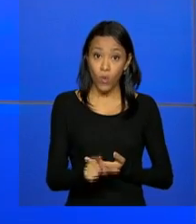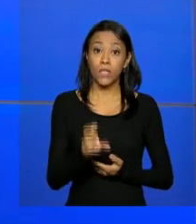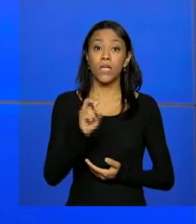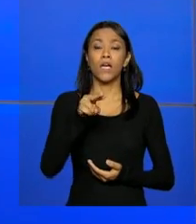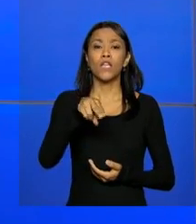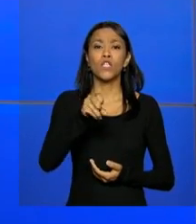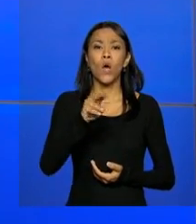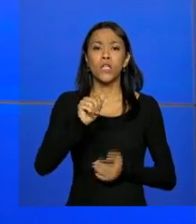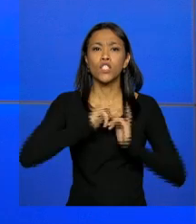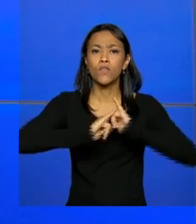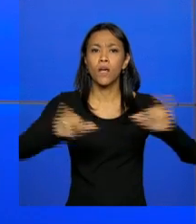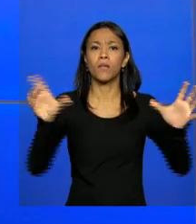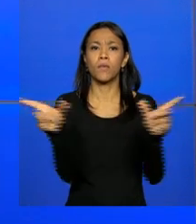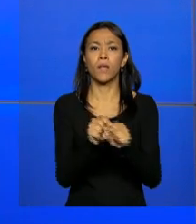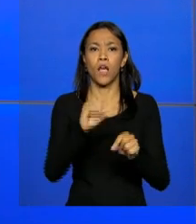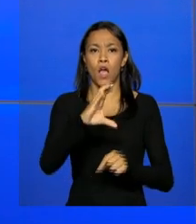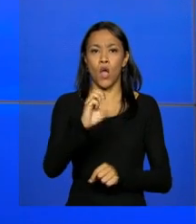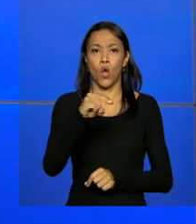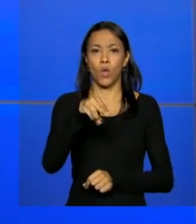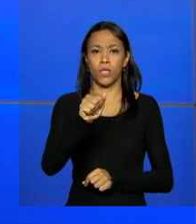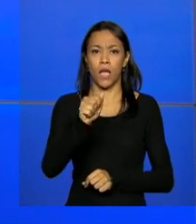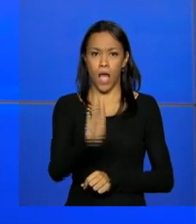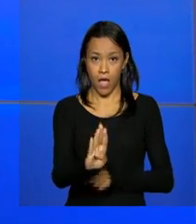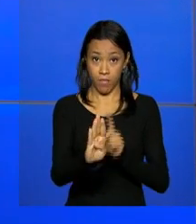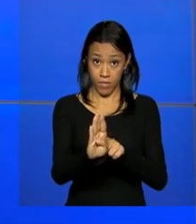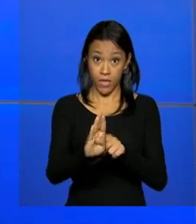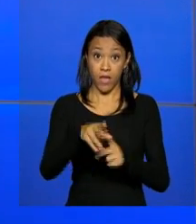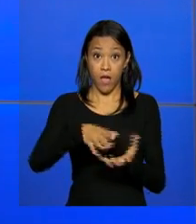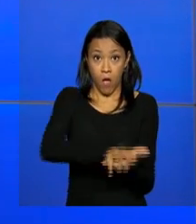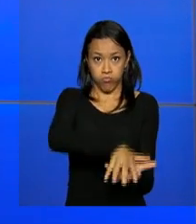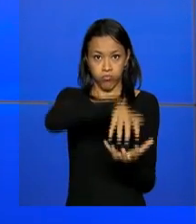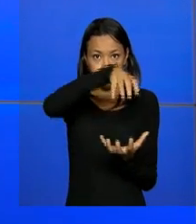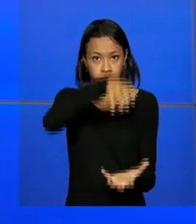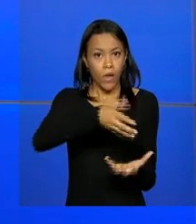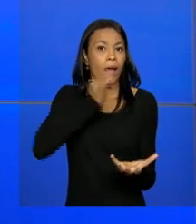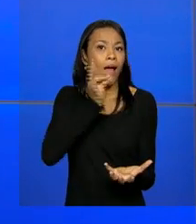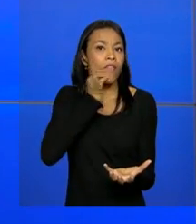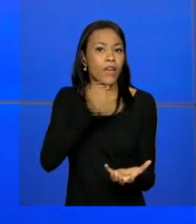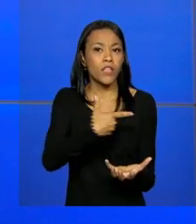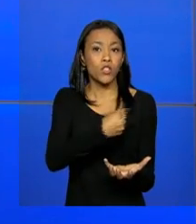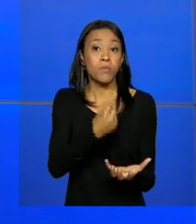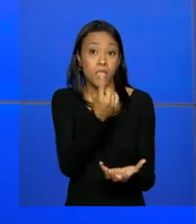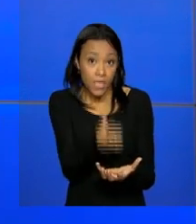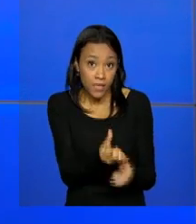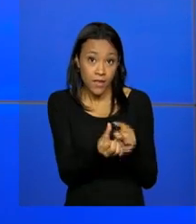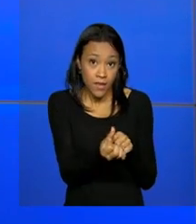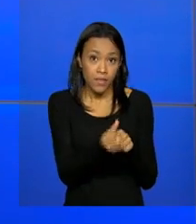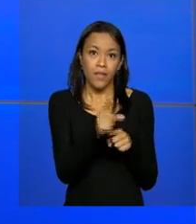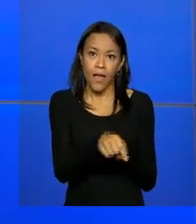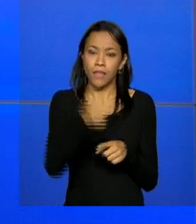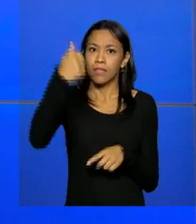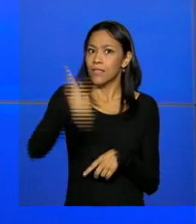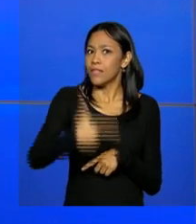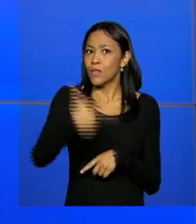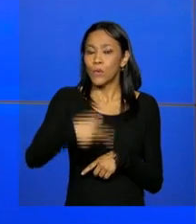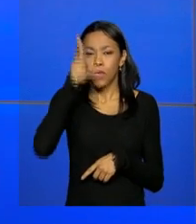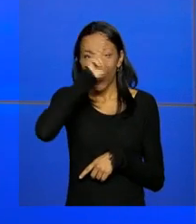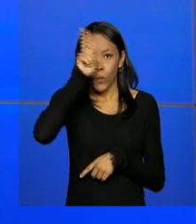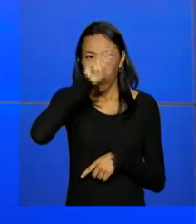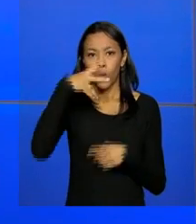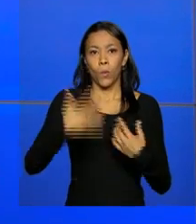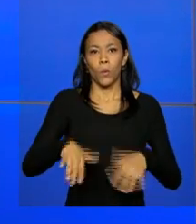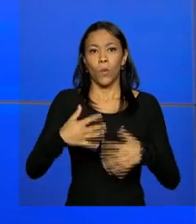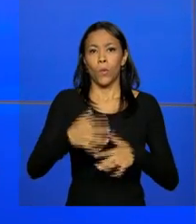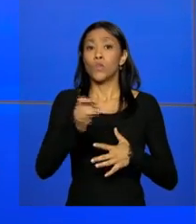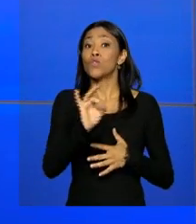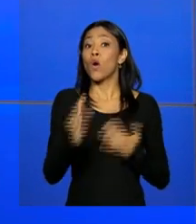Conab nesta manhã vê que a estimativa da produção de café no Brasil para 2016 deve ser a segunda maior da história